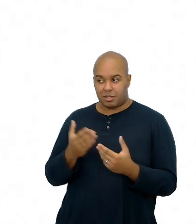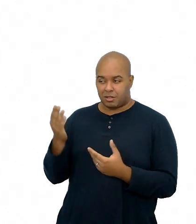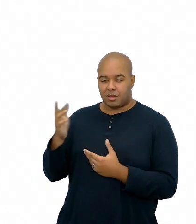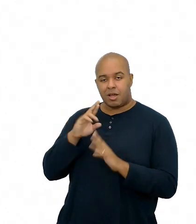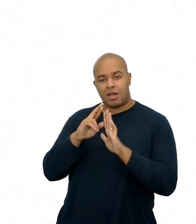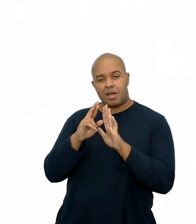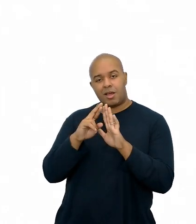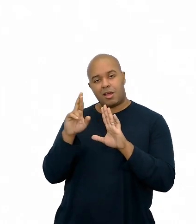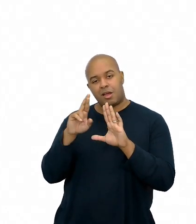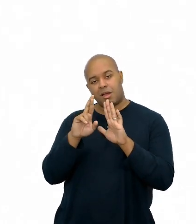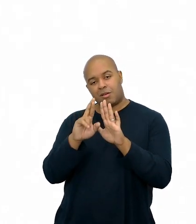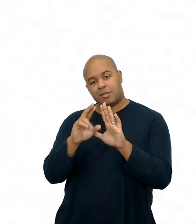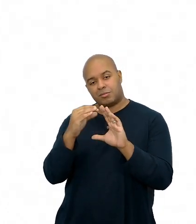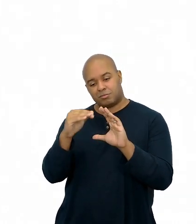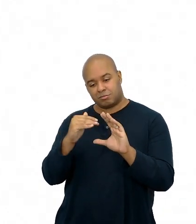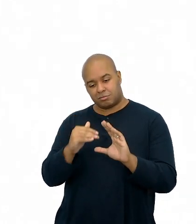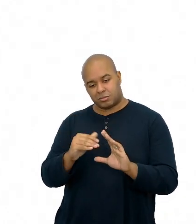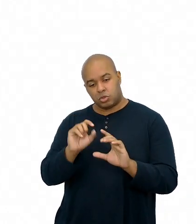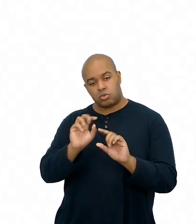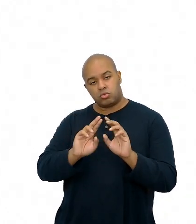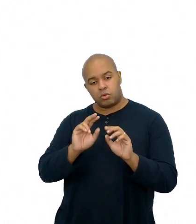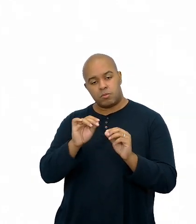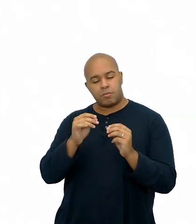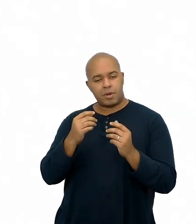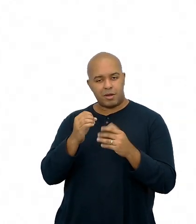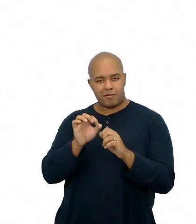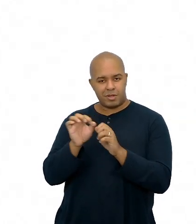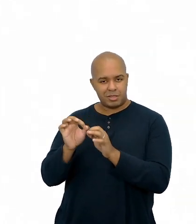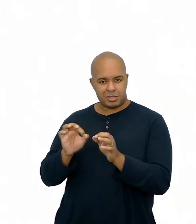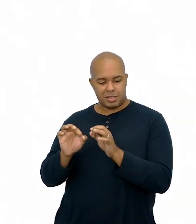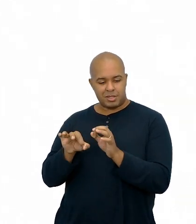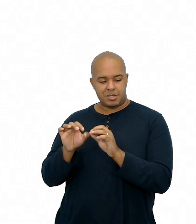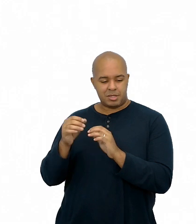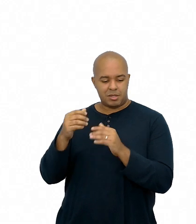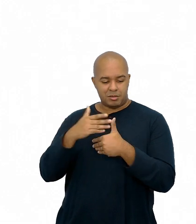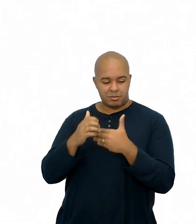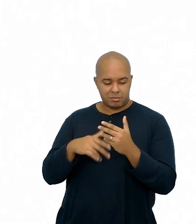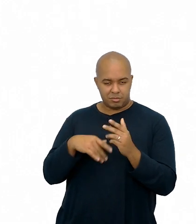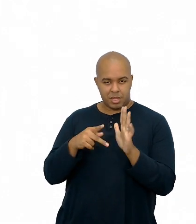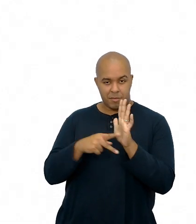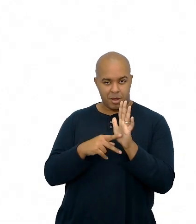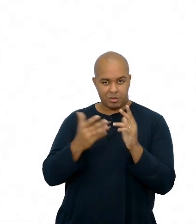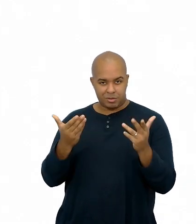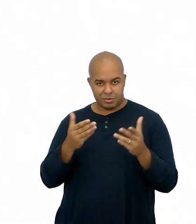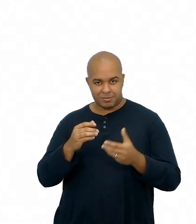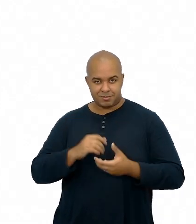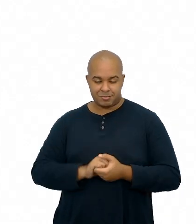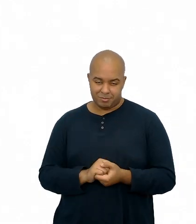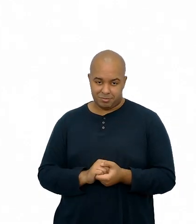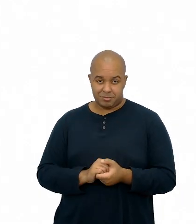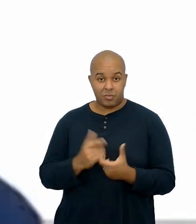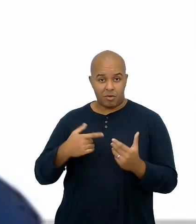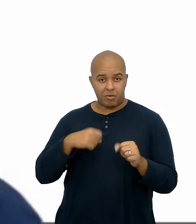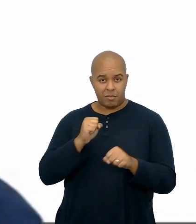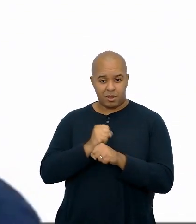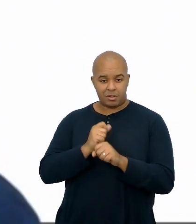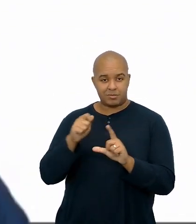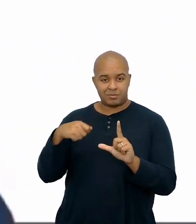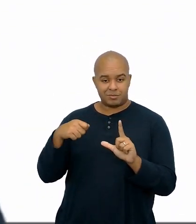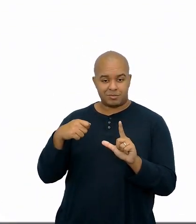as referências, né, que utilizamos para construir a nossa pauta. Eu vou parar aqui